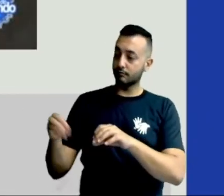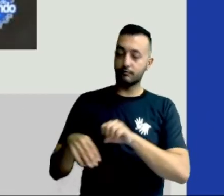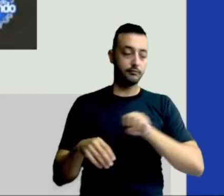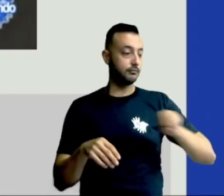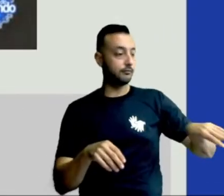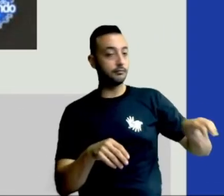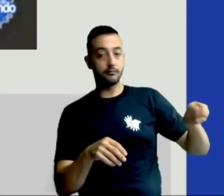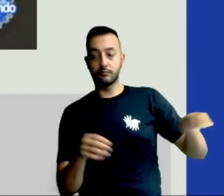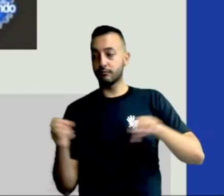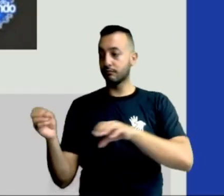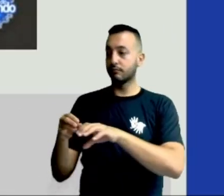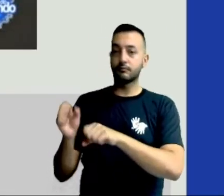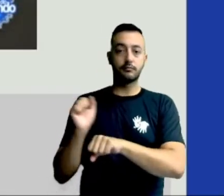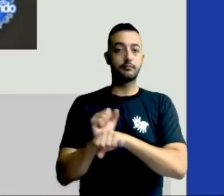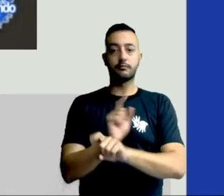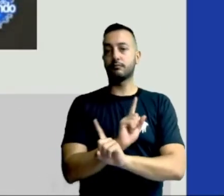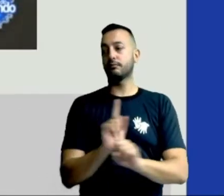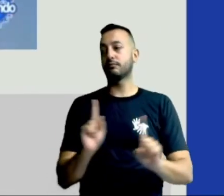com que ele nunca pare.